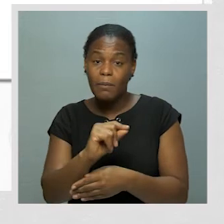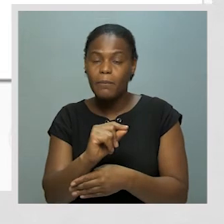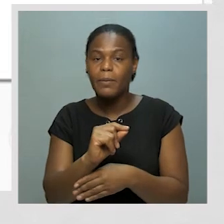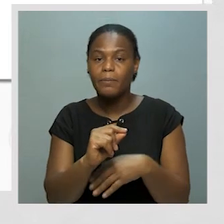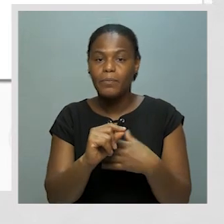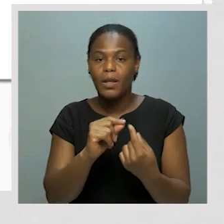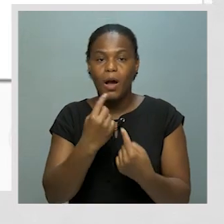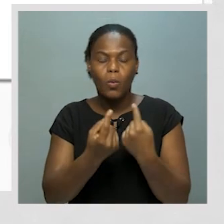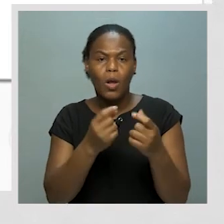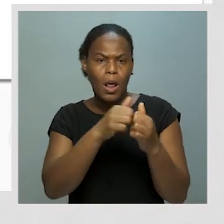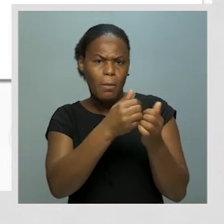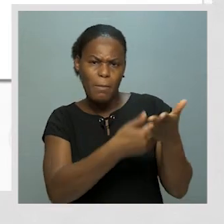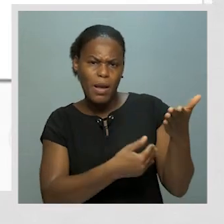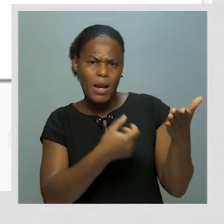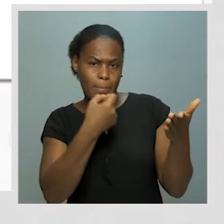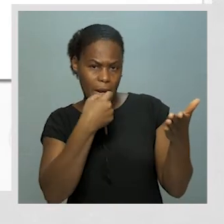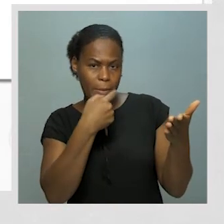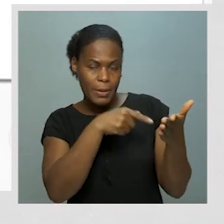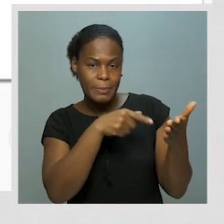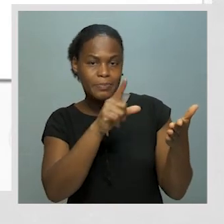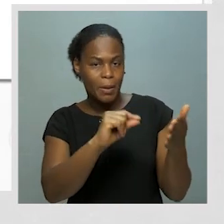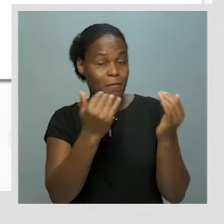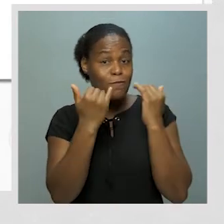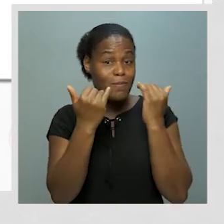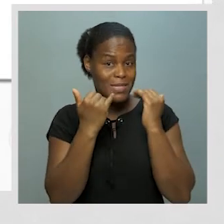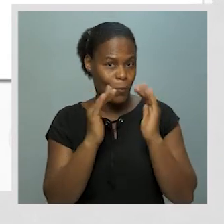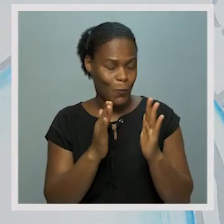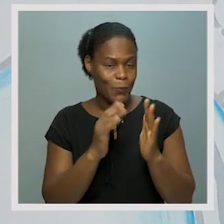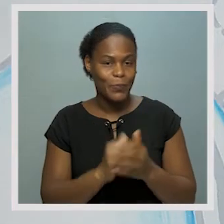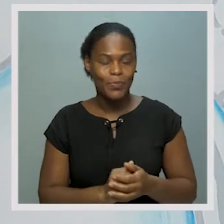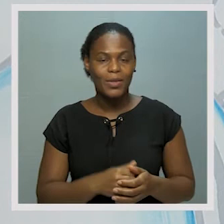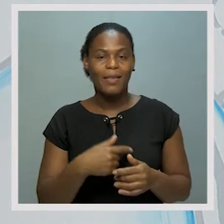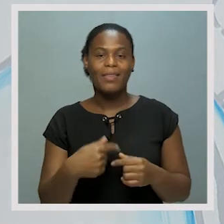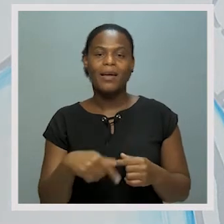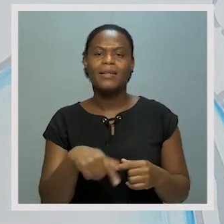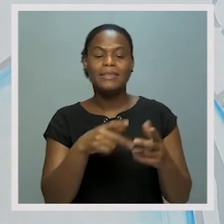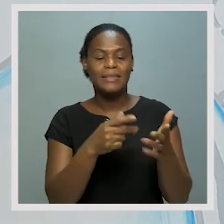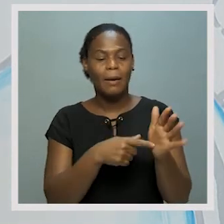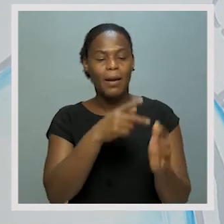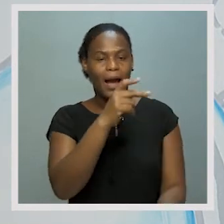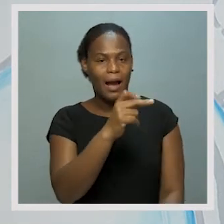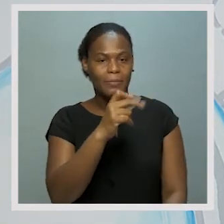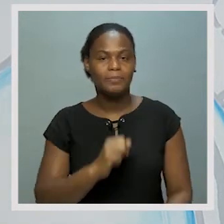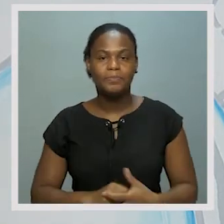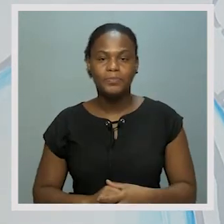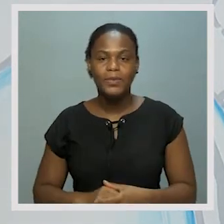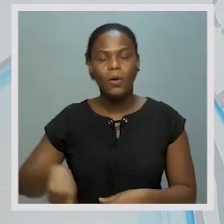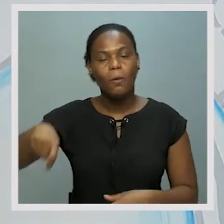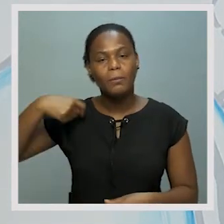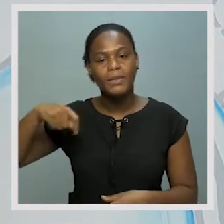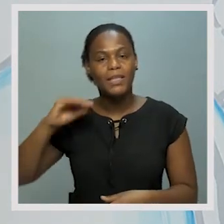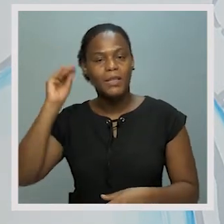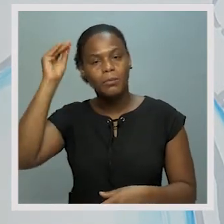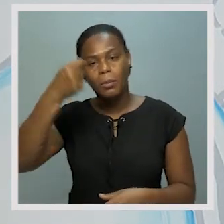em bulas de medicamento. Temos, portanto, como exemplo a linha A. O Presidente da